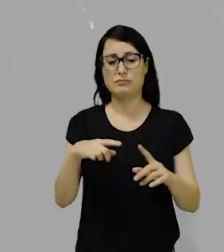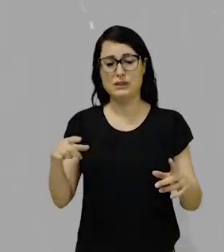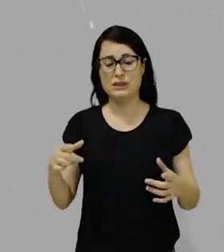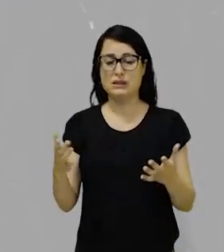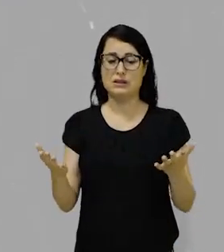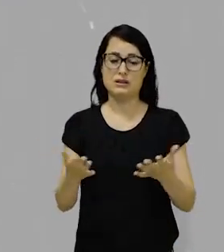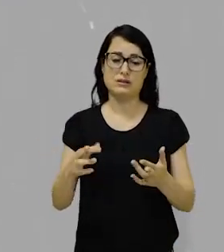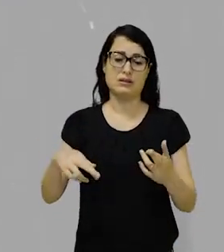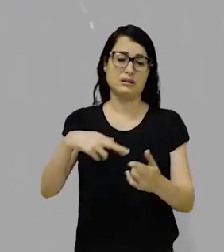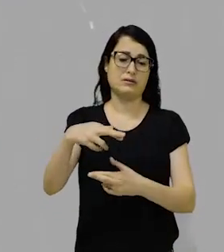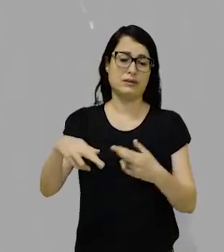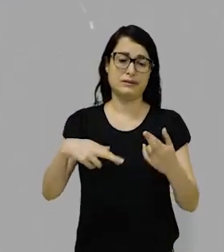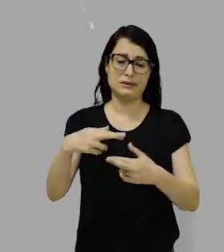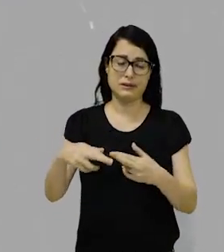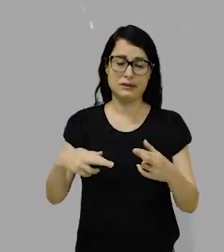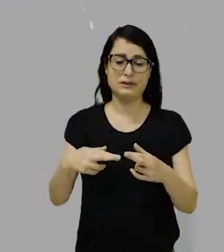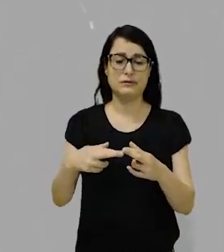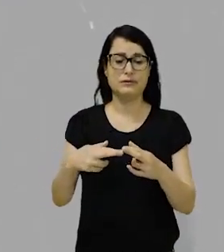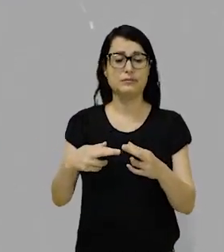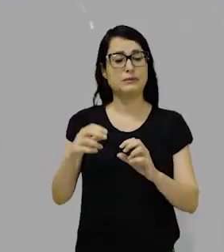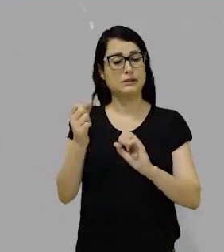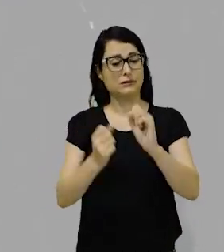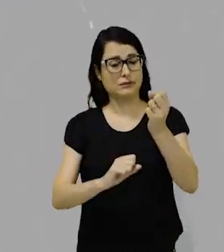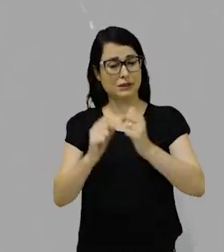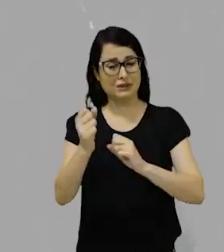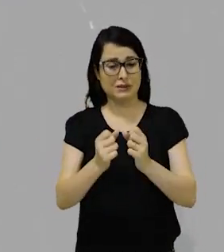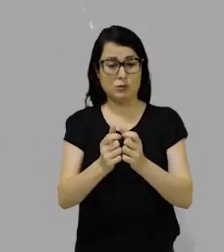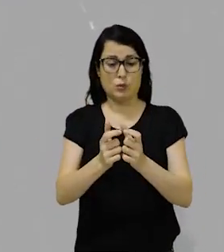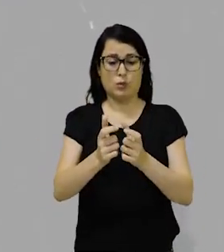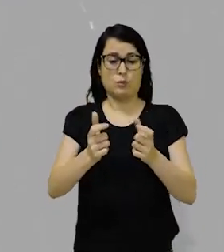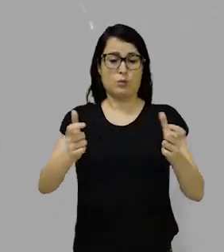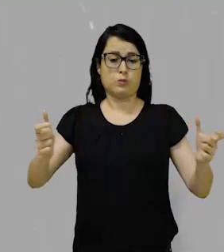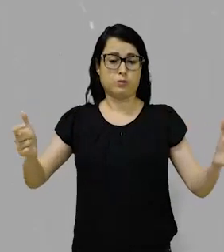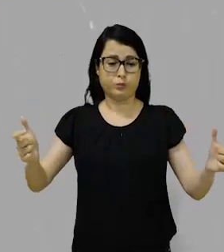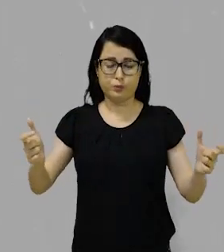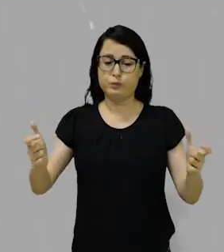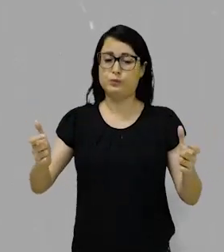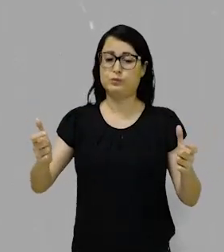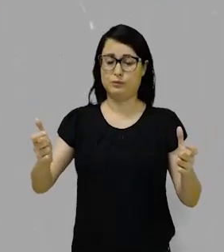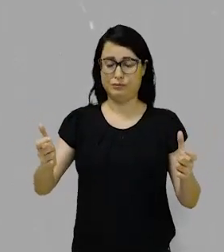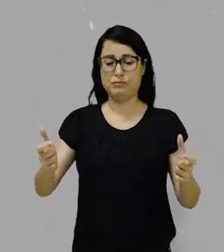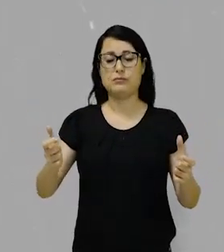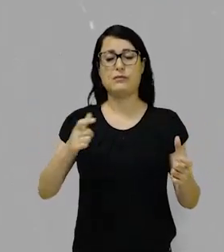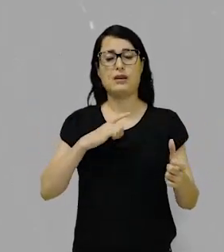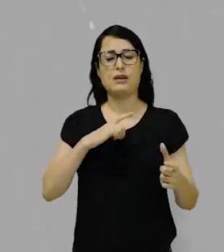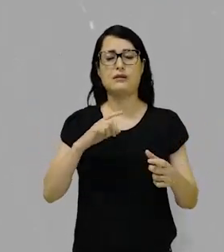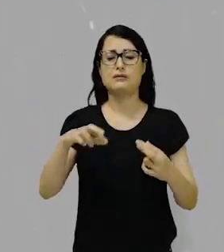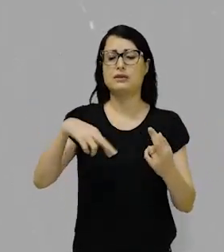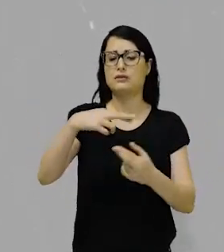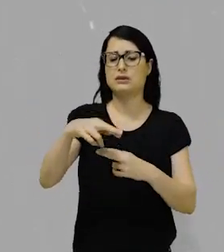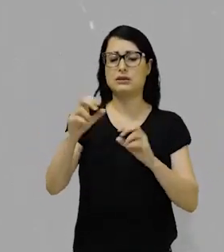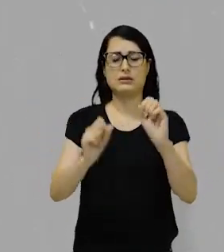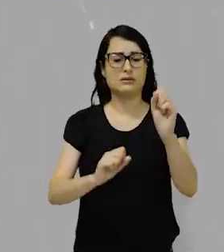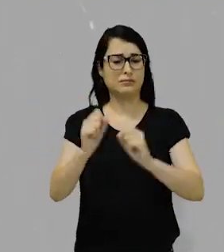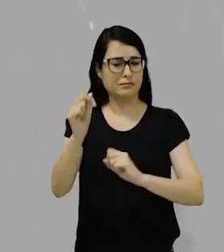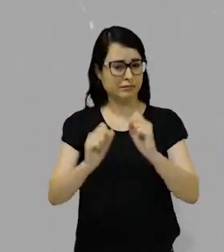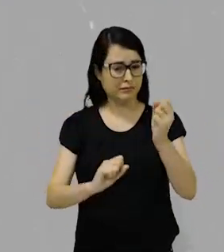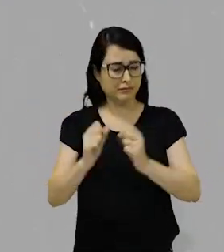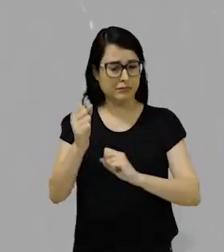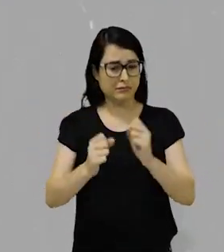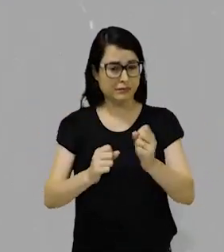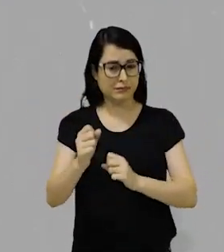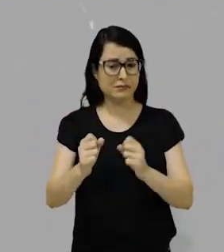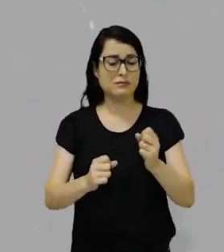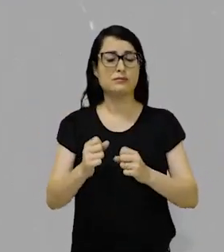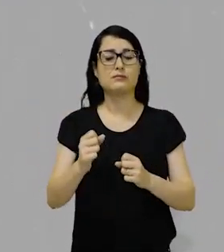escala? A Revolução Industrial. Por quê, Marcos? Ora, qual era o princípio claro de uma revolução industrial? Aumentar a